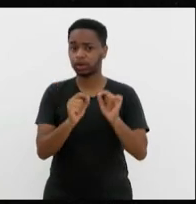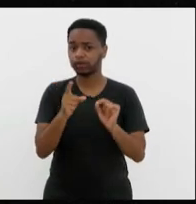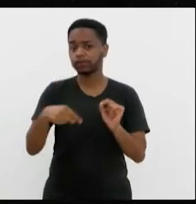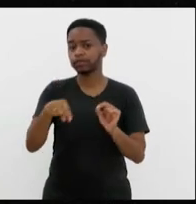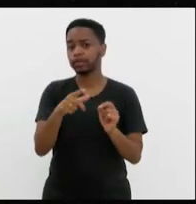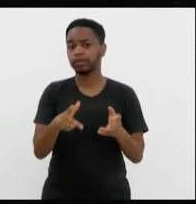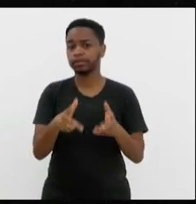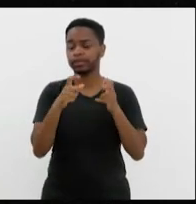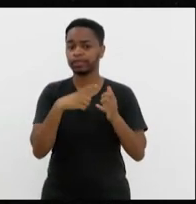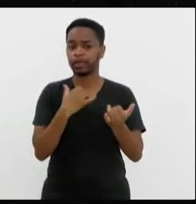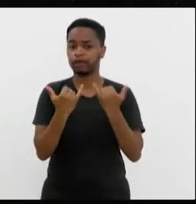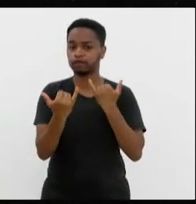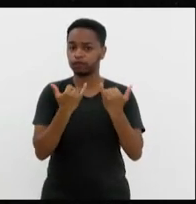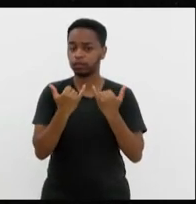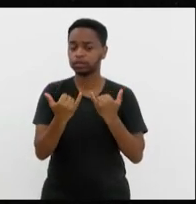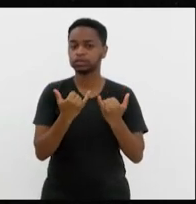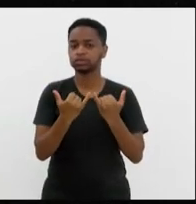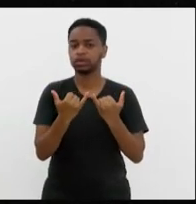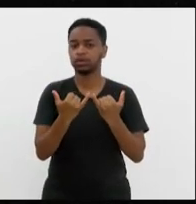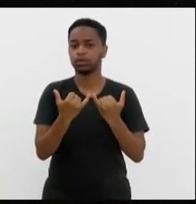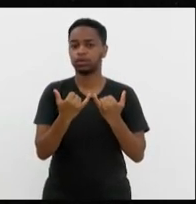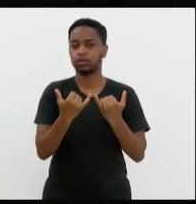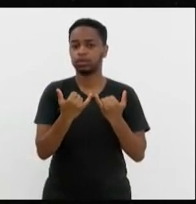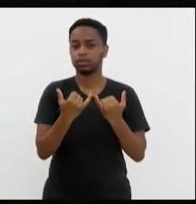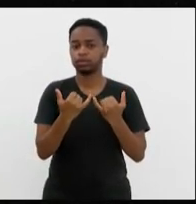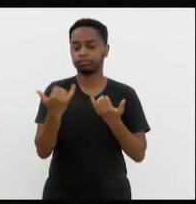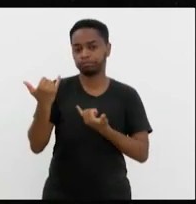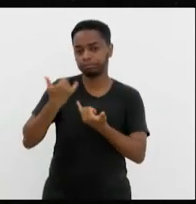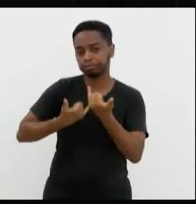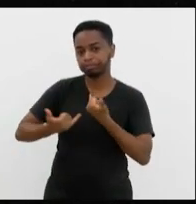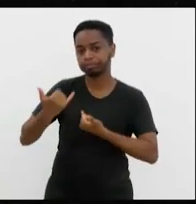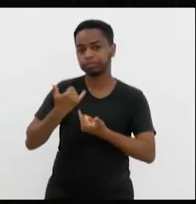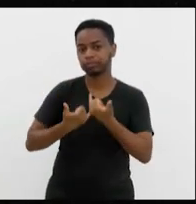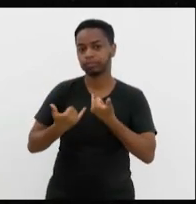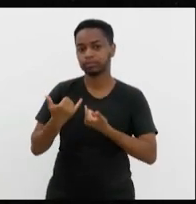segundo informações que eu consegui obter aqui,